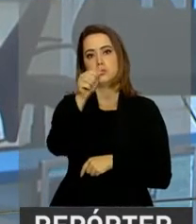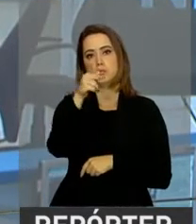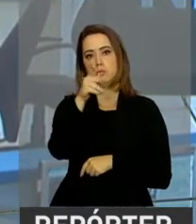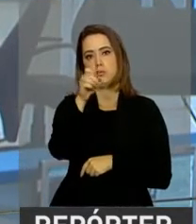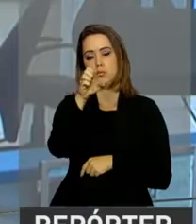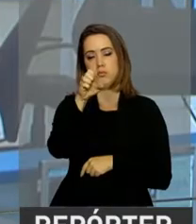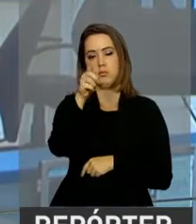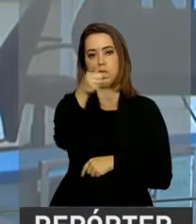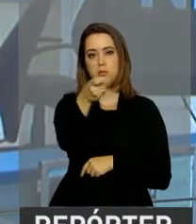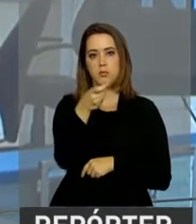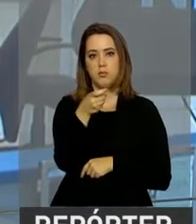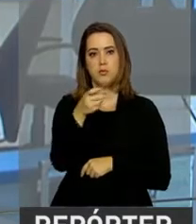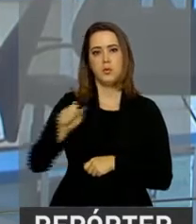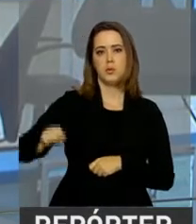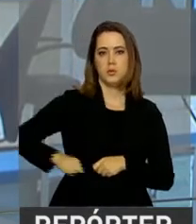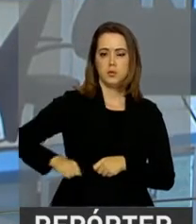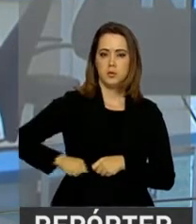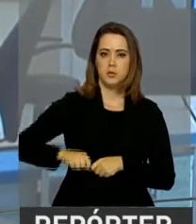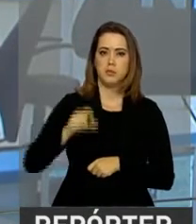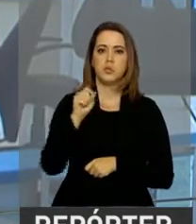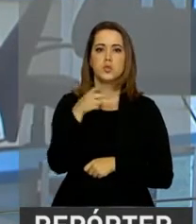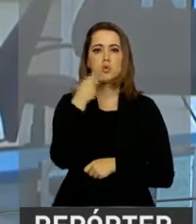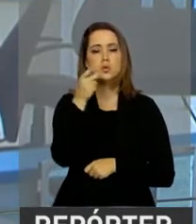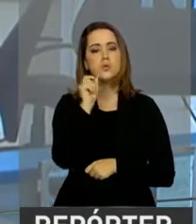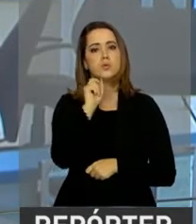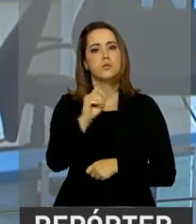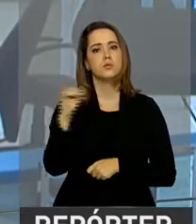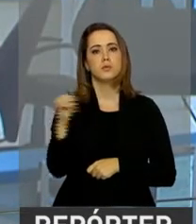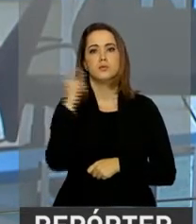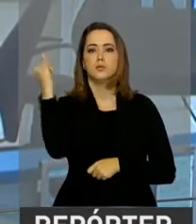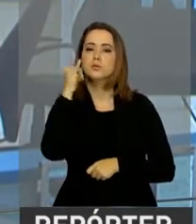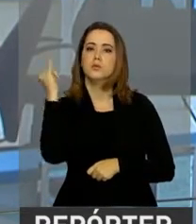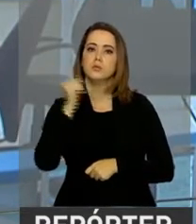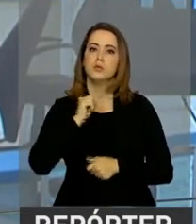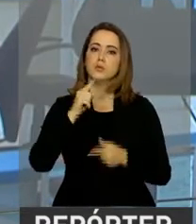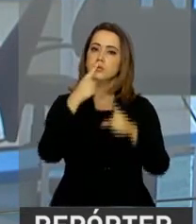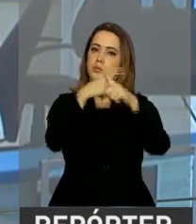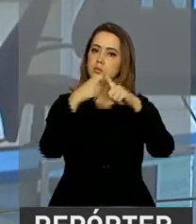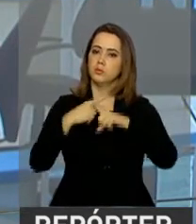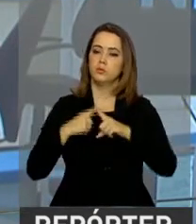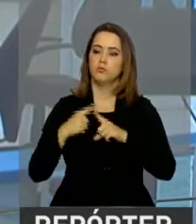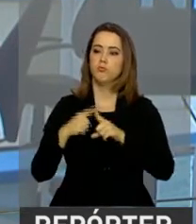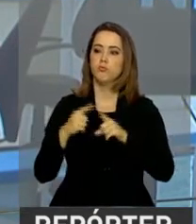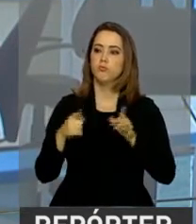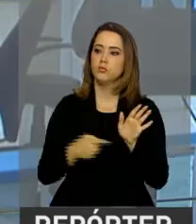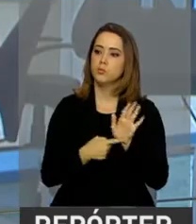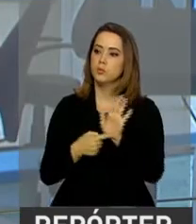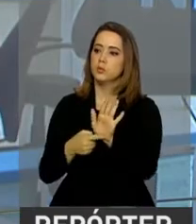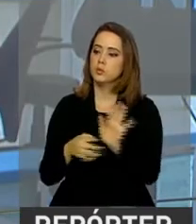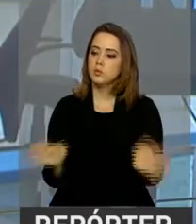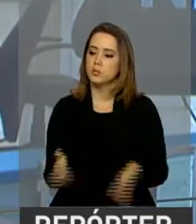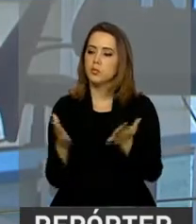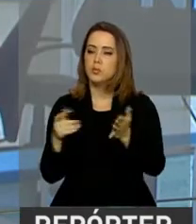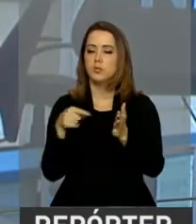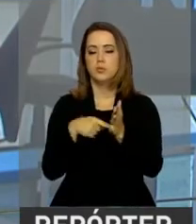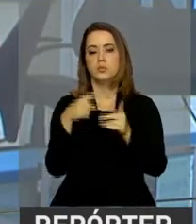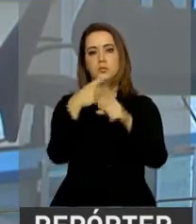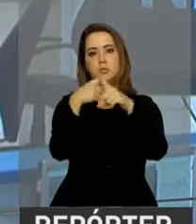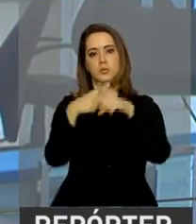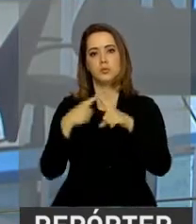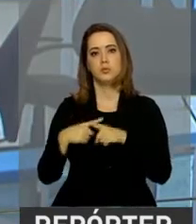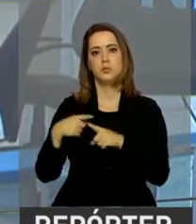Roberto Jaguaribe, falou sobre a importância dos jogos para projetar o país no exterior. Segundo ele, a Casa Brasil é uma